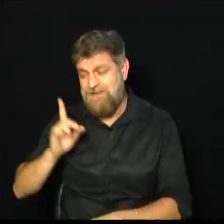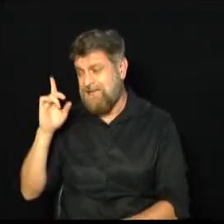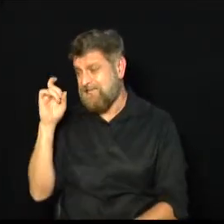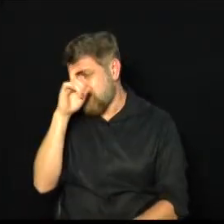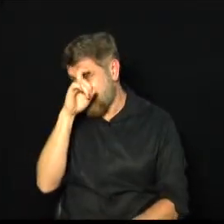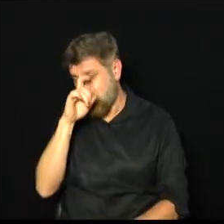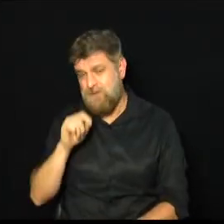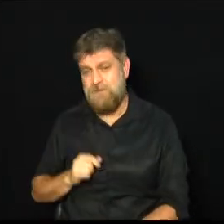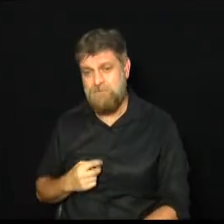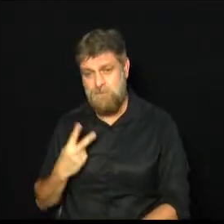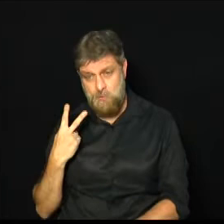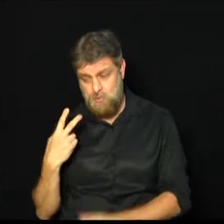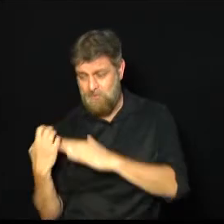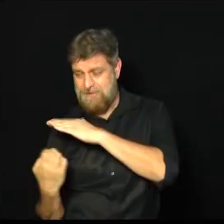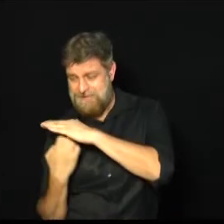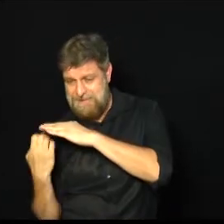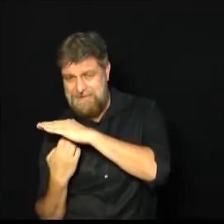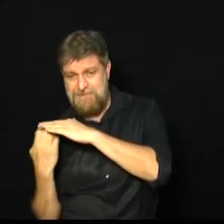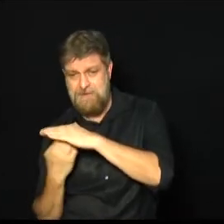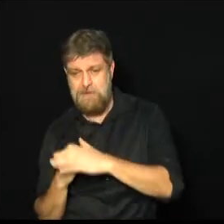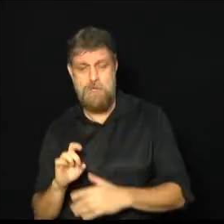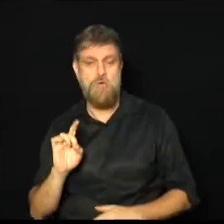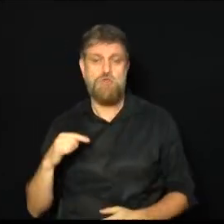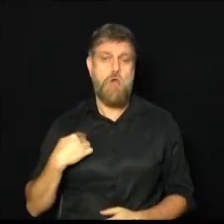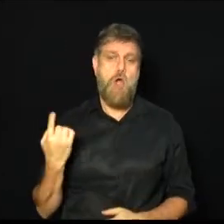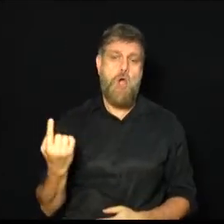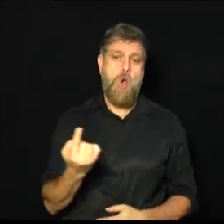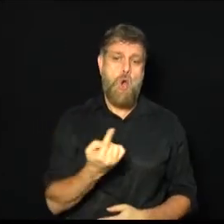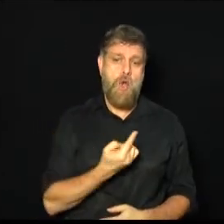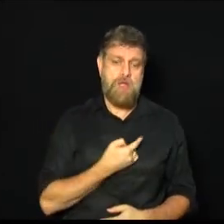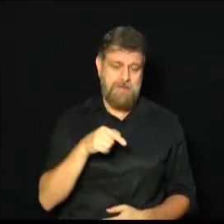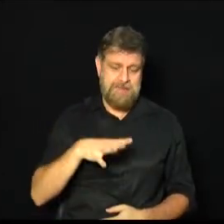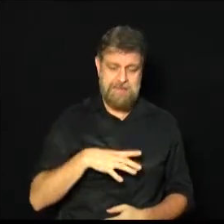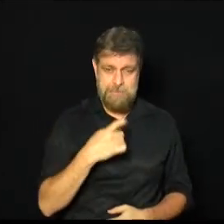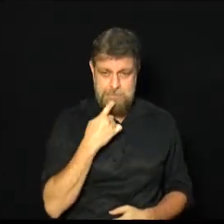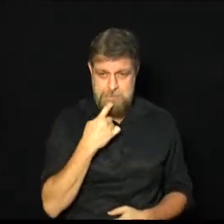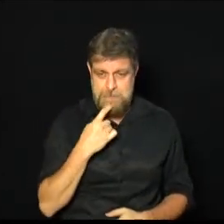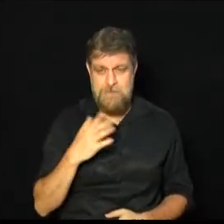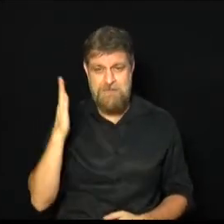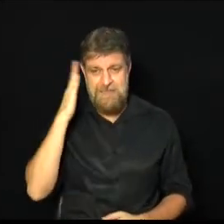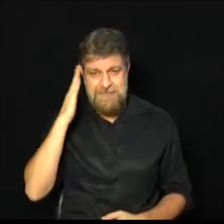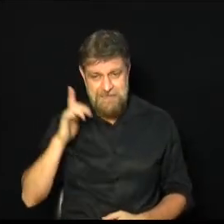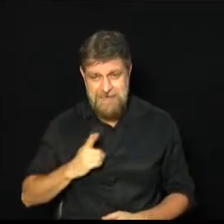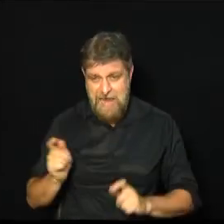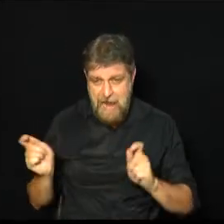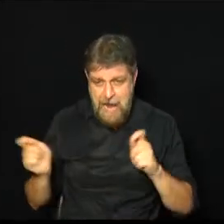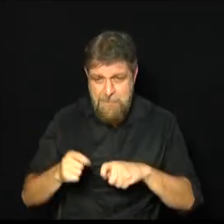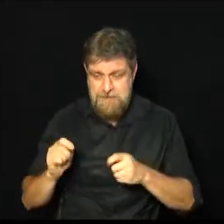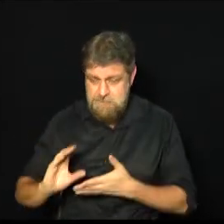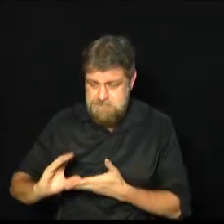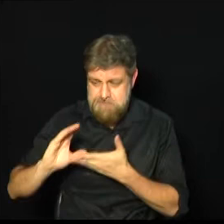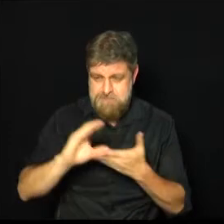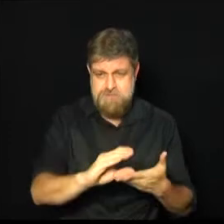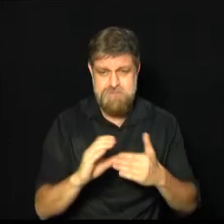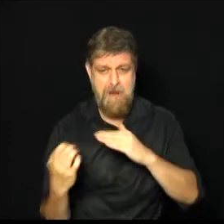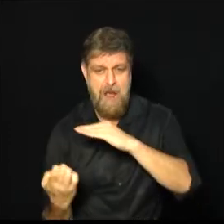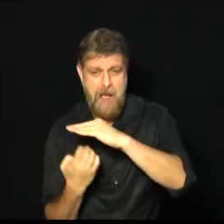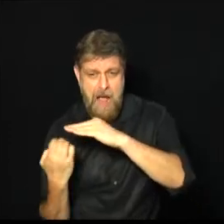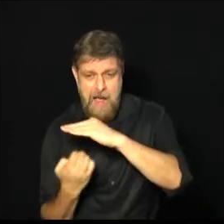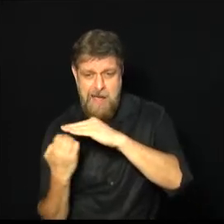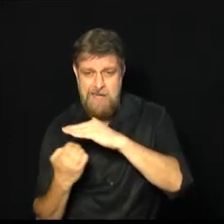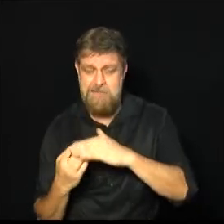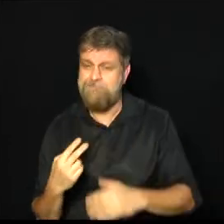em várias outras obras, não com a nossa, mas é claro que afeta a capacidade de investimento da empresa, e por essa